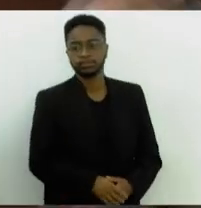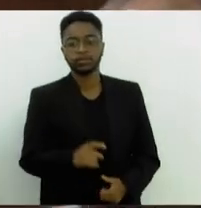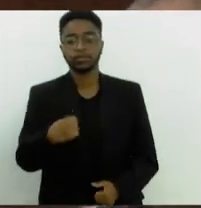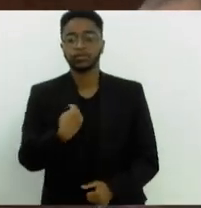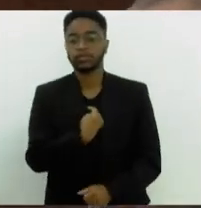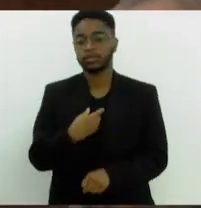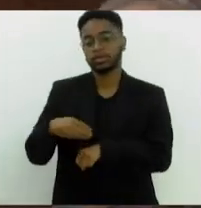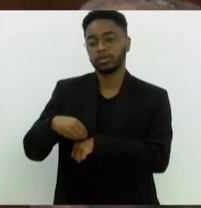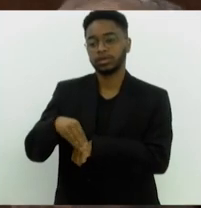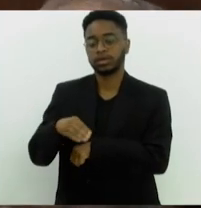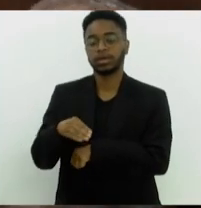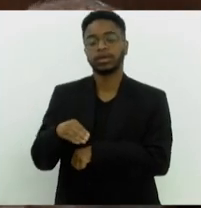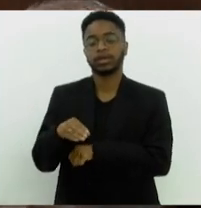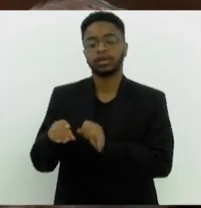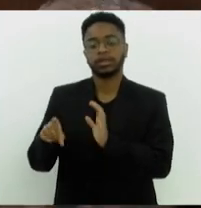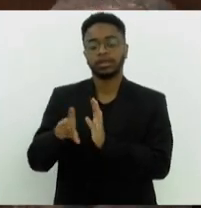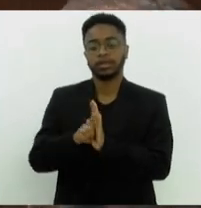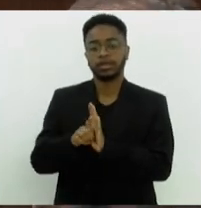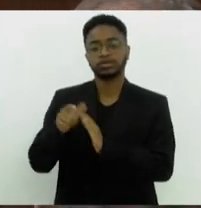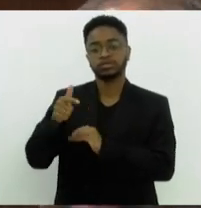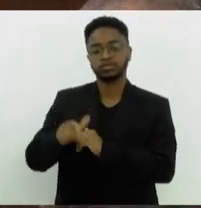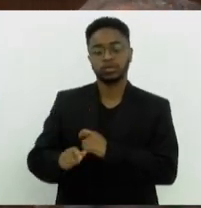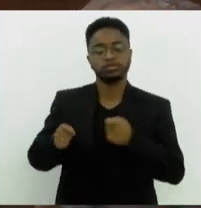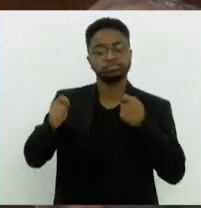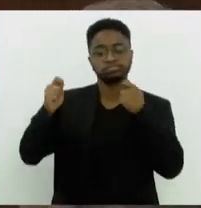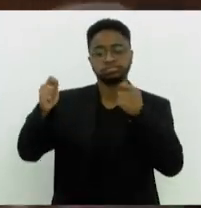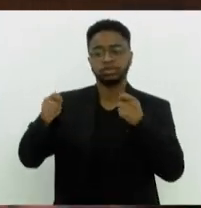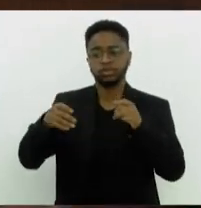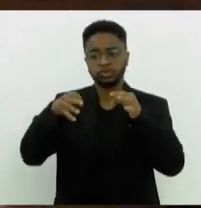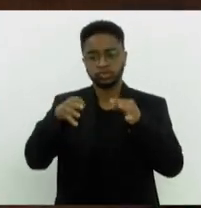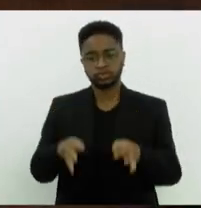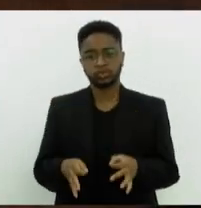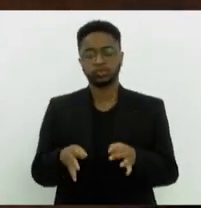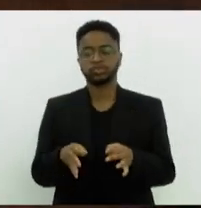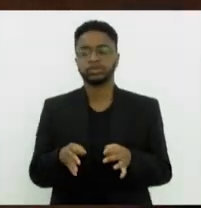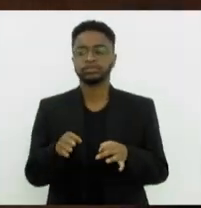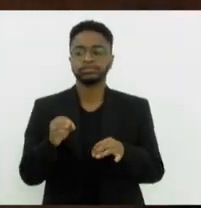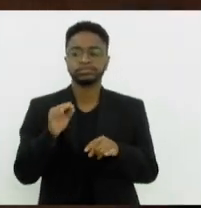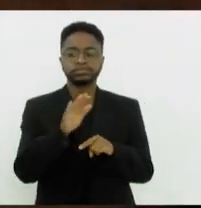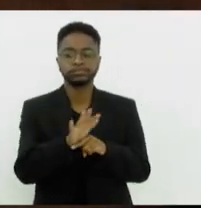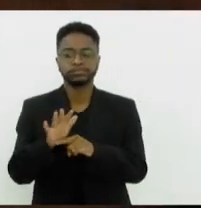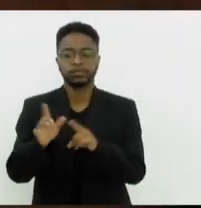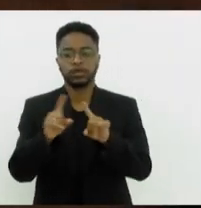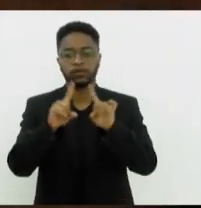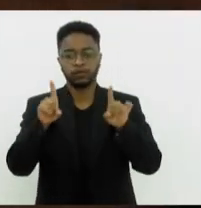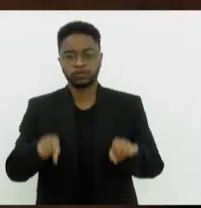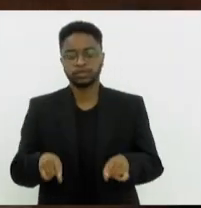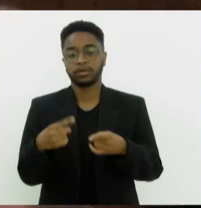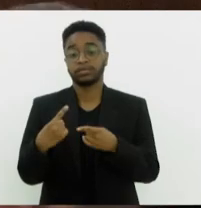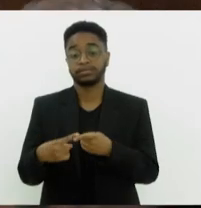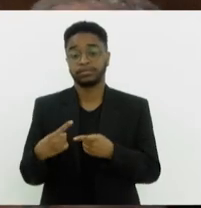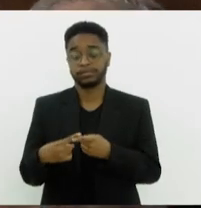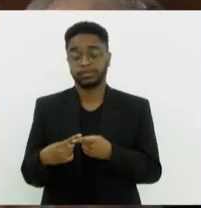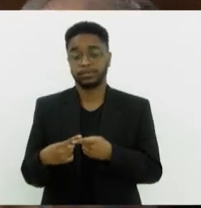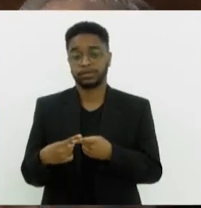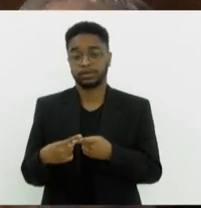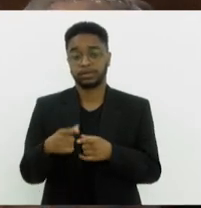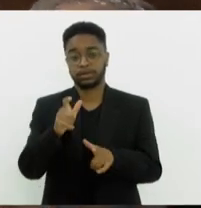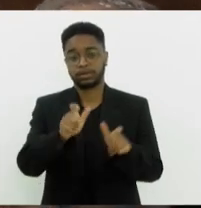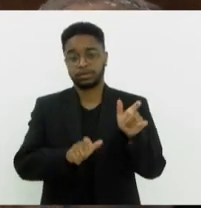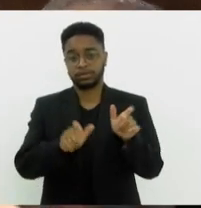é mais uma reivindicação que é mais do que justa para os funcionários, tendo em vista que eles